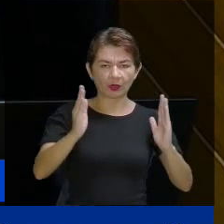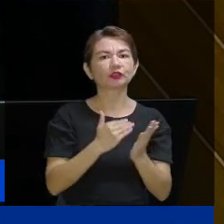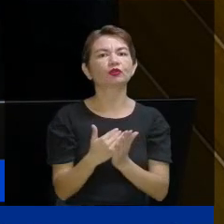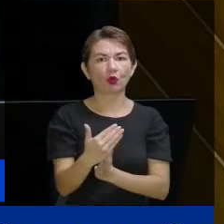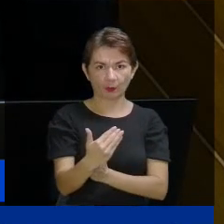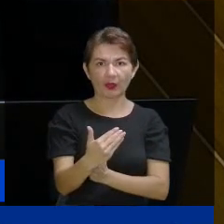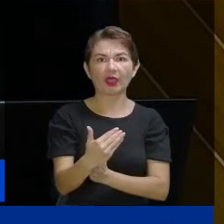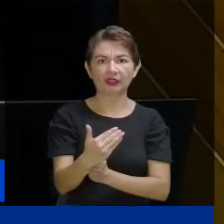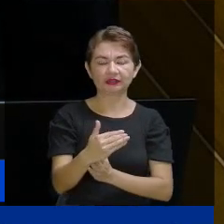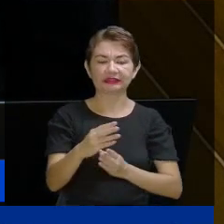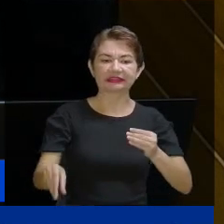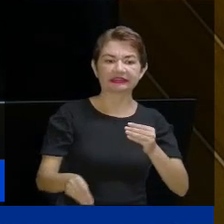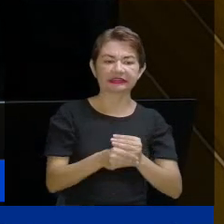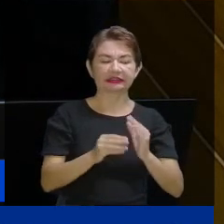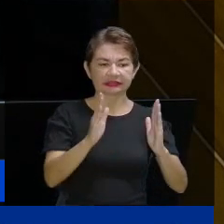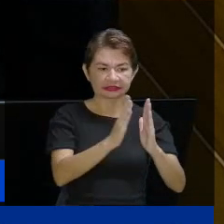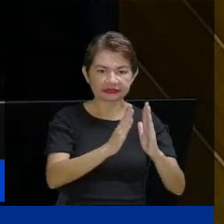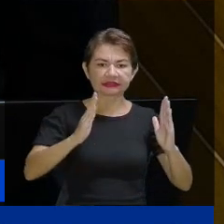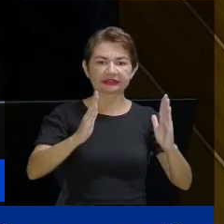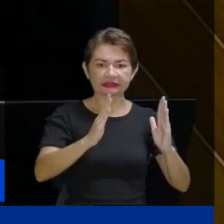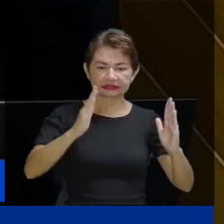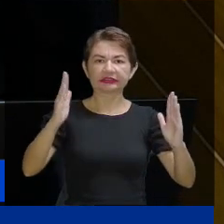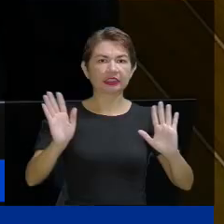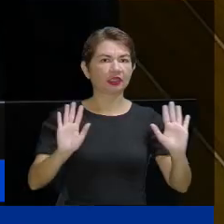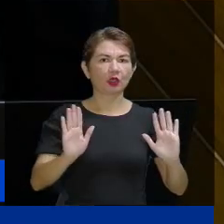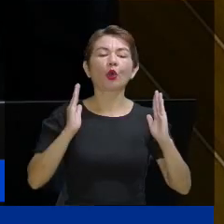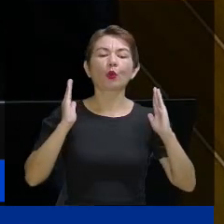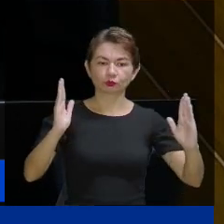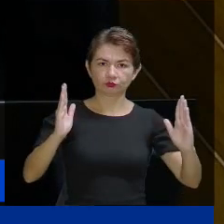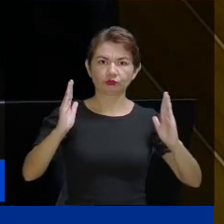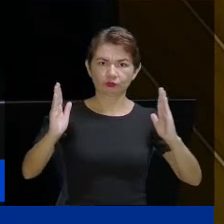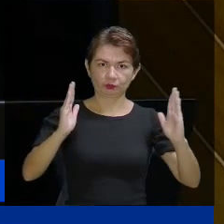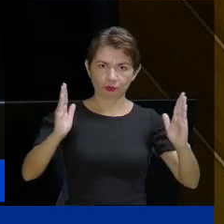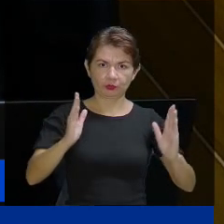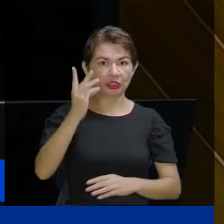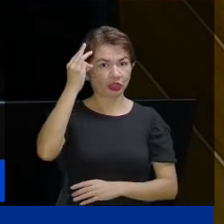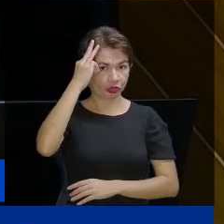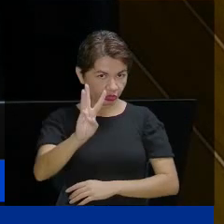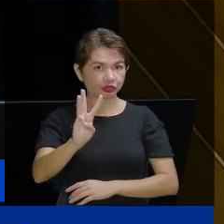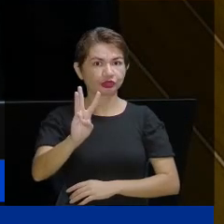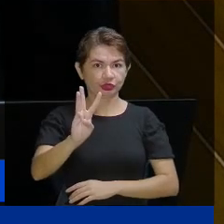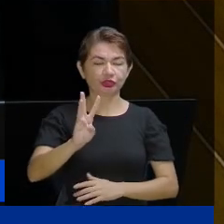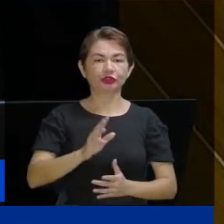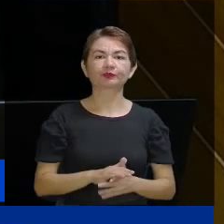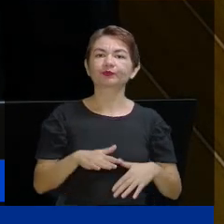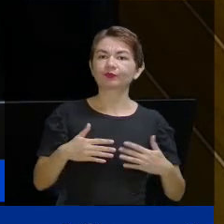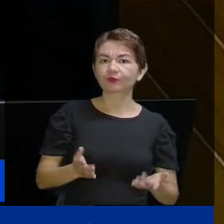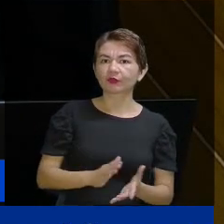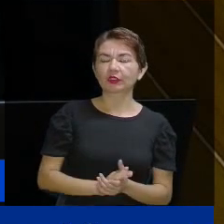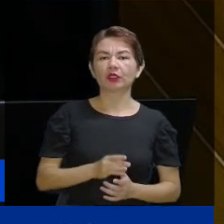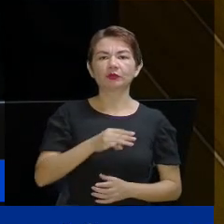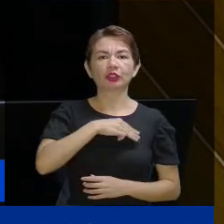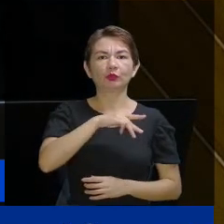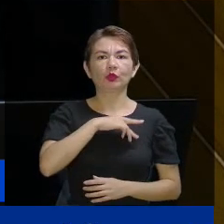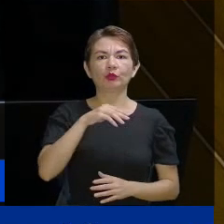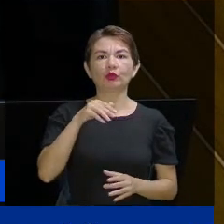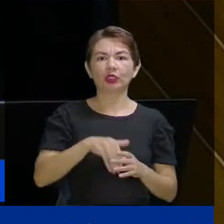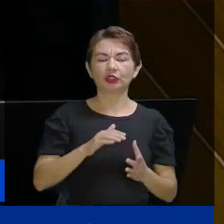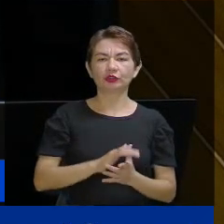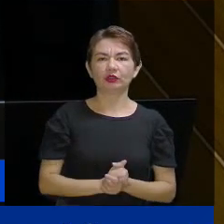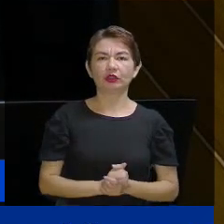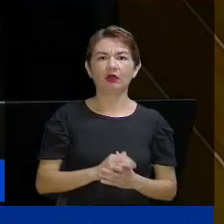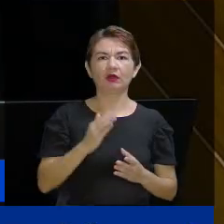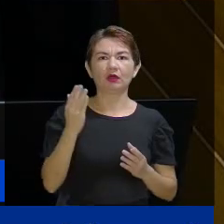teria o direito a prazos adicionais, e apresentou embargos após o prazo de 3 dias. Afirmou que o Ministério Público Eleitoral usa